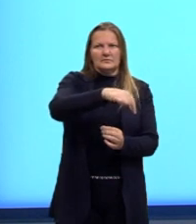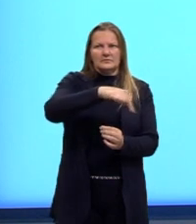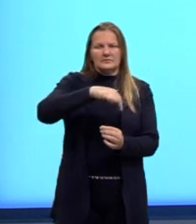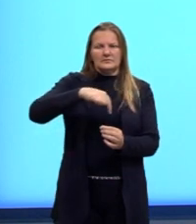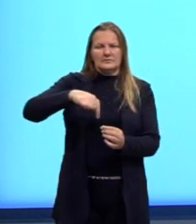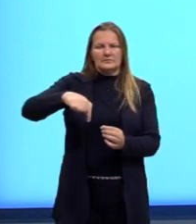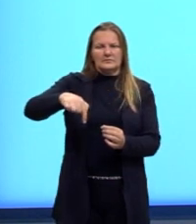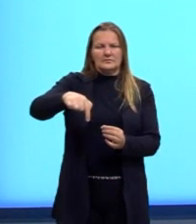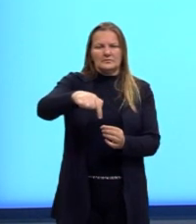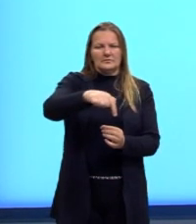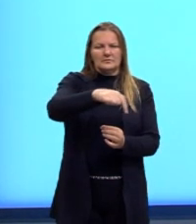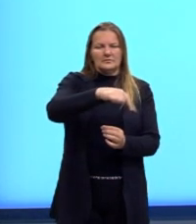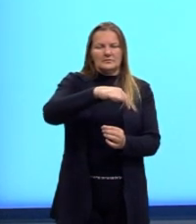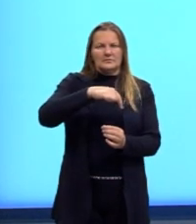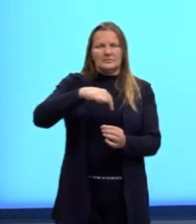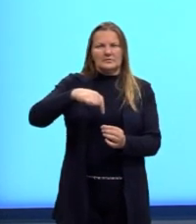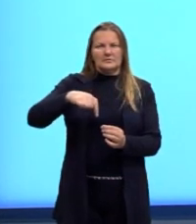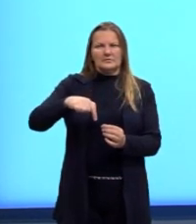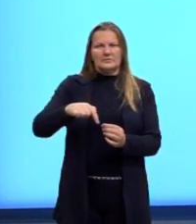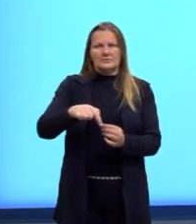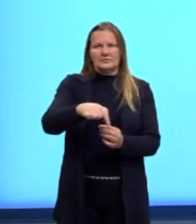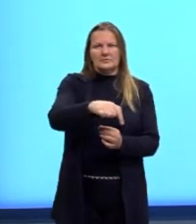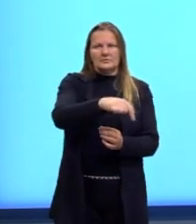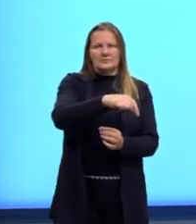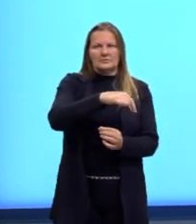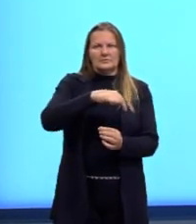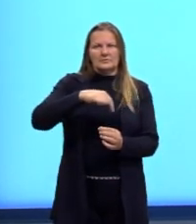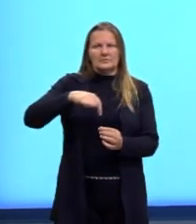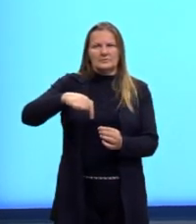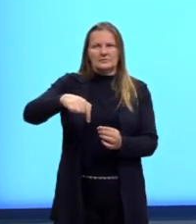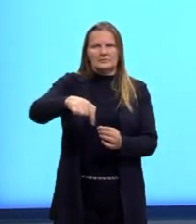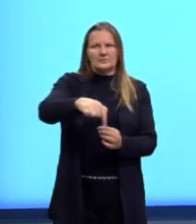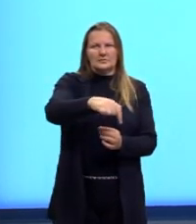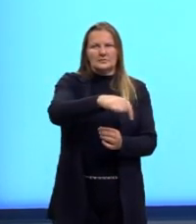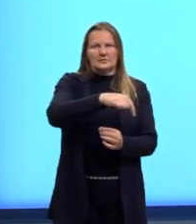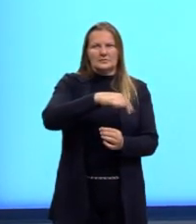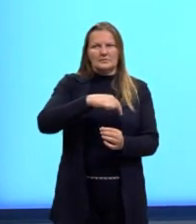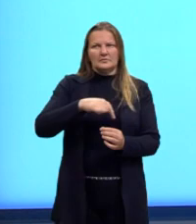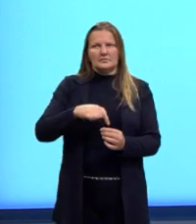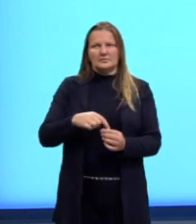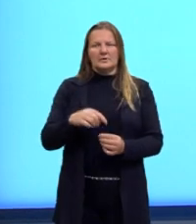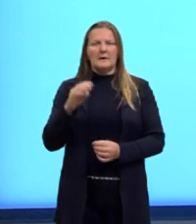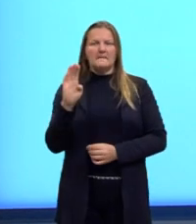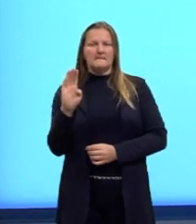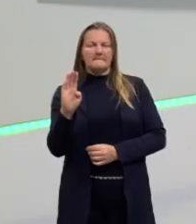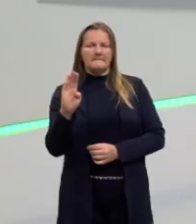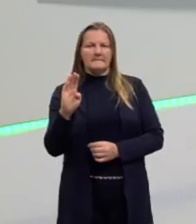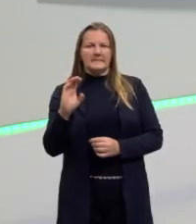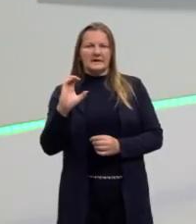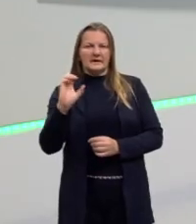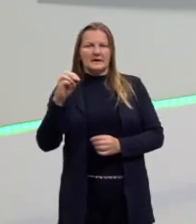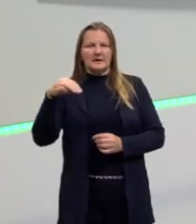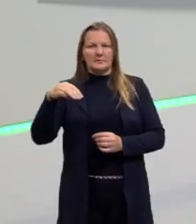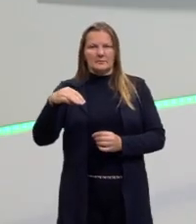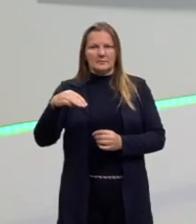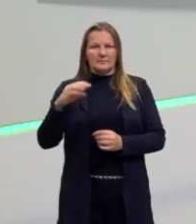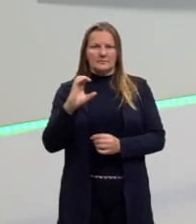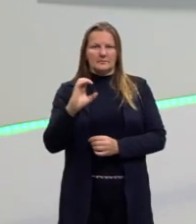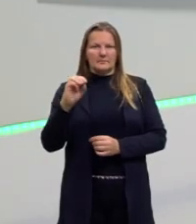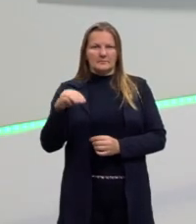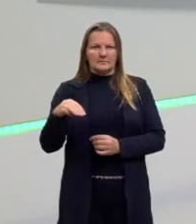direita, tá? De forma a fazer assim, né? Então, o B é o nosso campo magnético, como a gente viu,